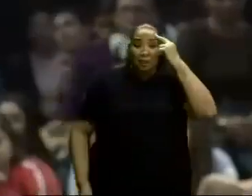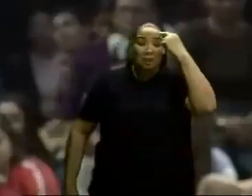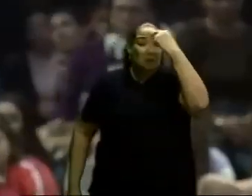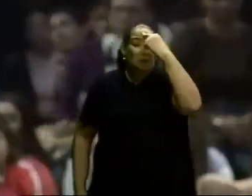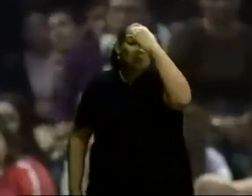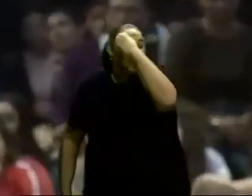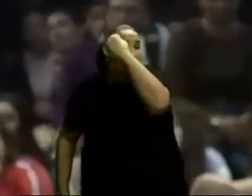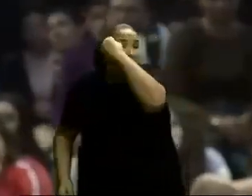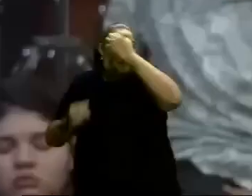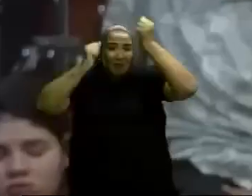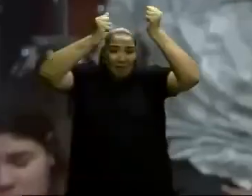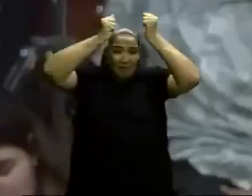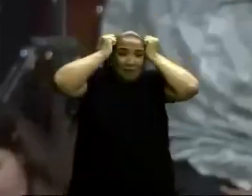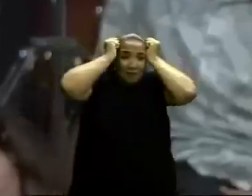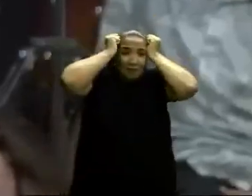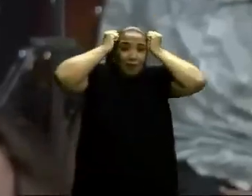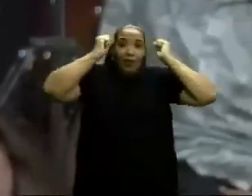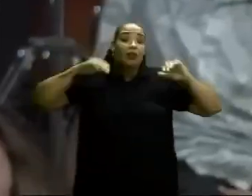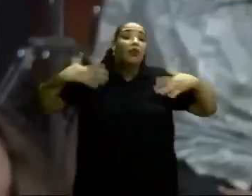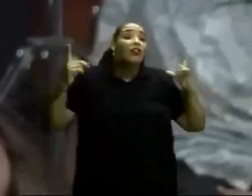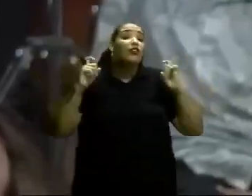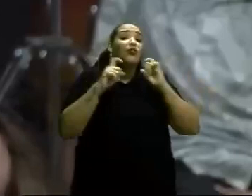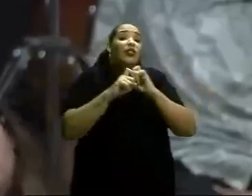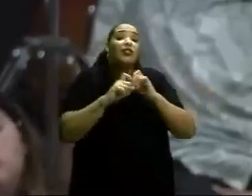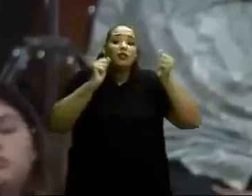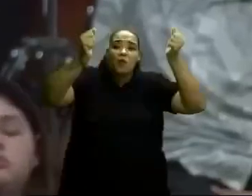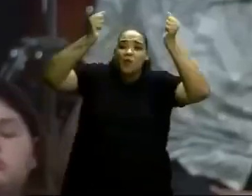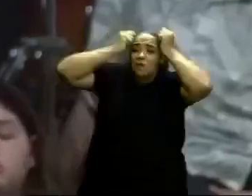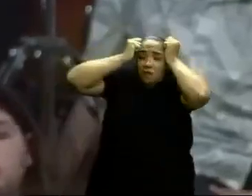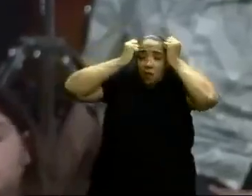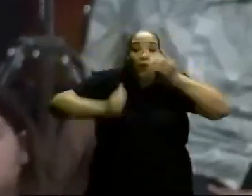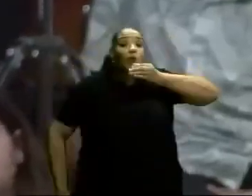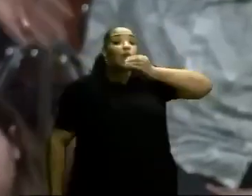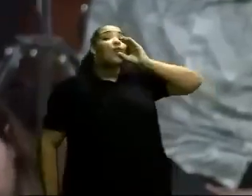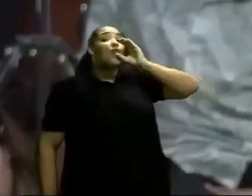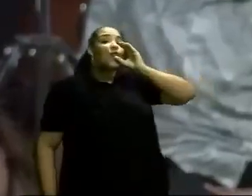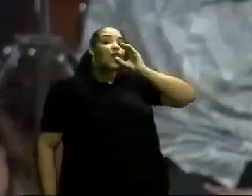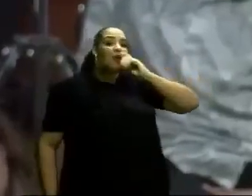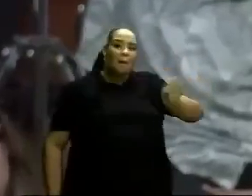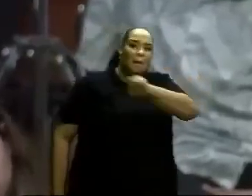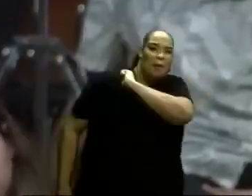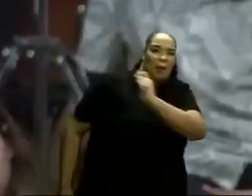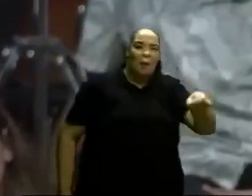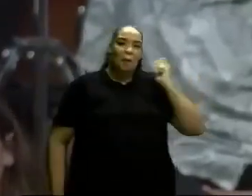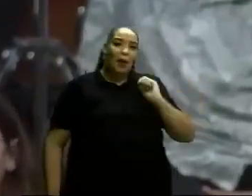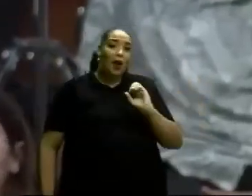a cabeça ou vinagre? Então vamos lá, que é mais difícil? Coroa ou vinagre? Açoite ou